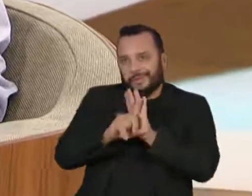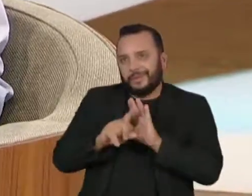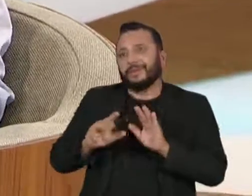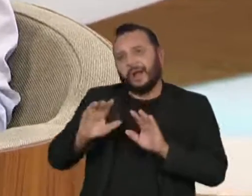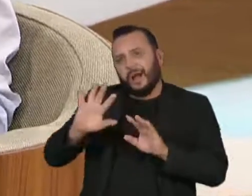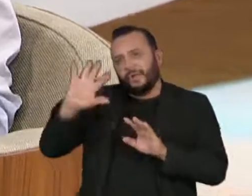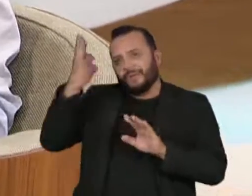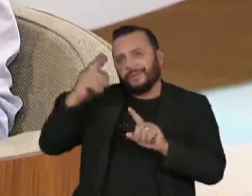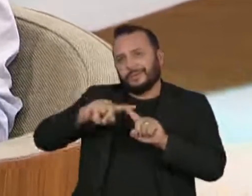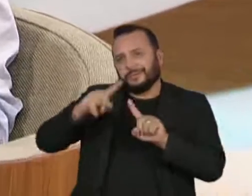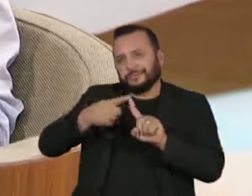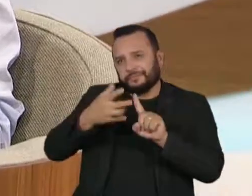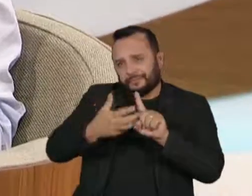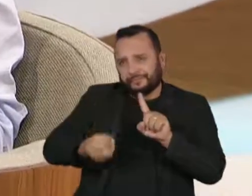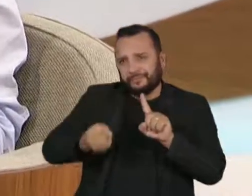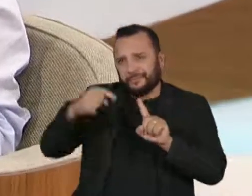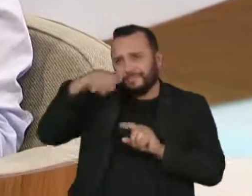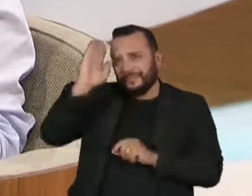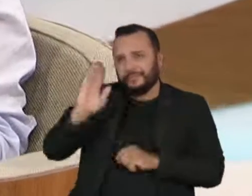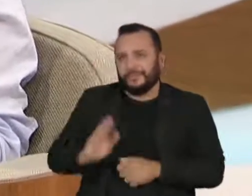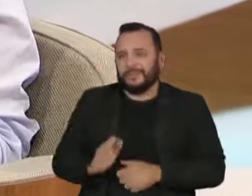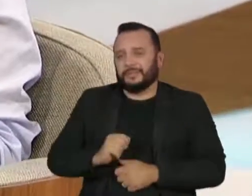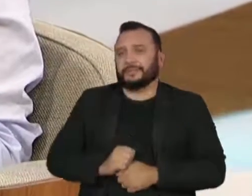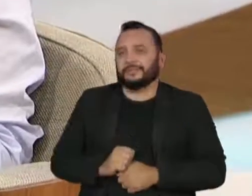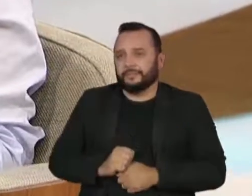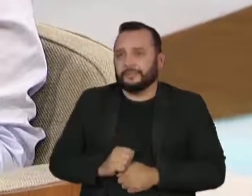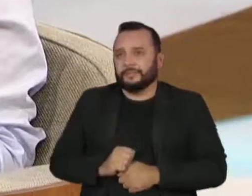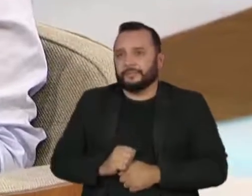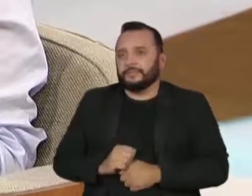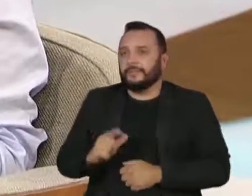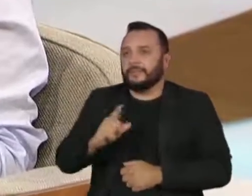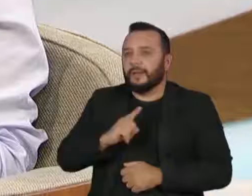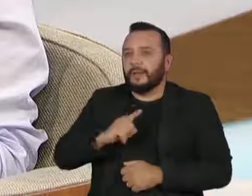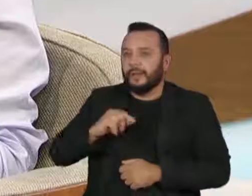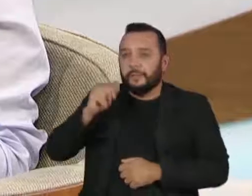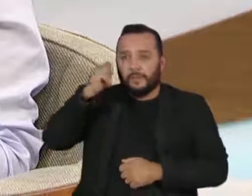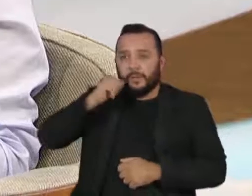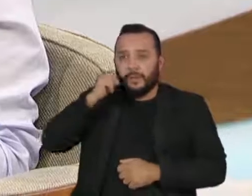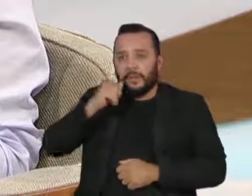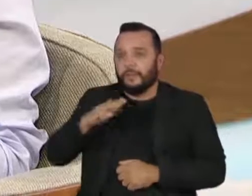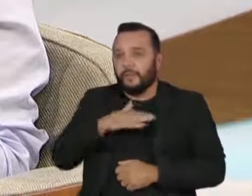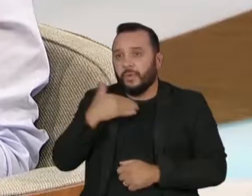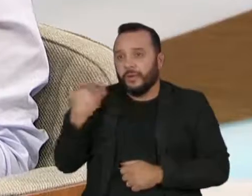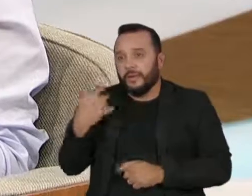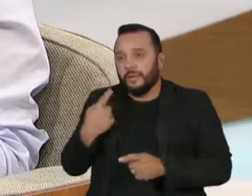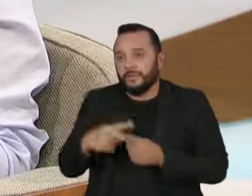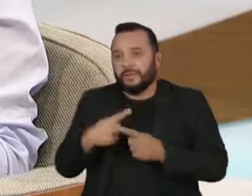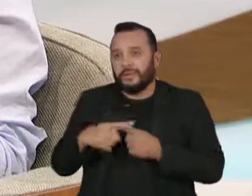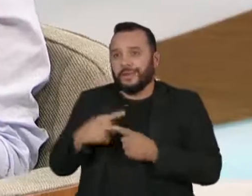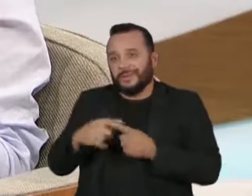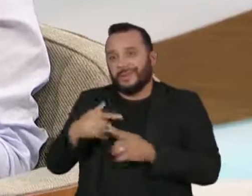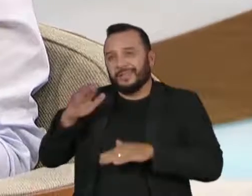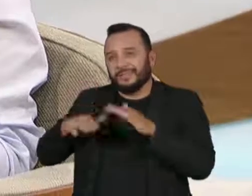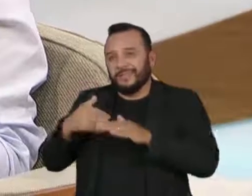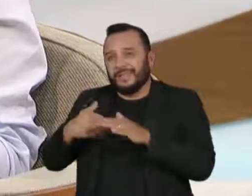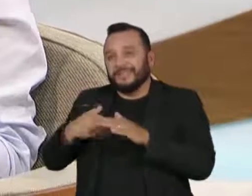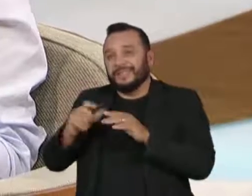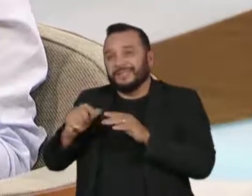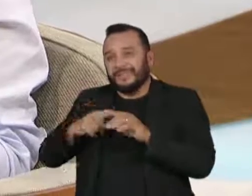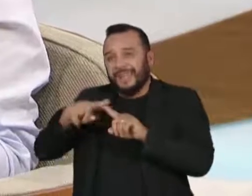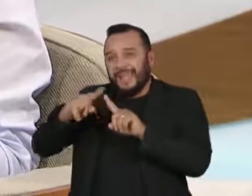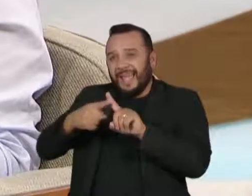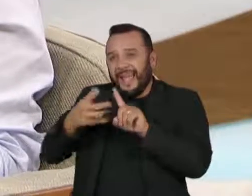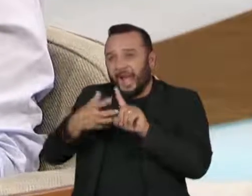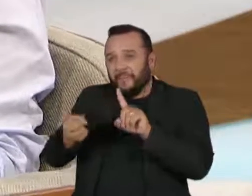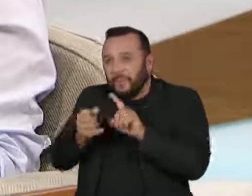acontecem no Brasil. Não é? Você tem uma mulher morrendo por complicações de aborto clandestino a cada 2 dias